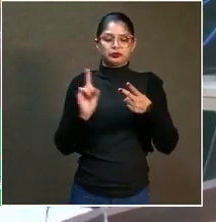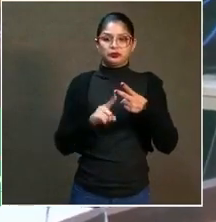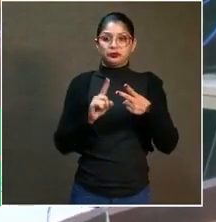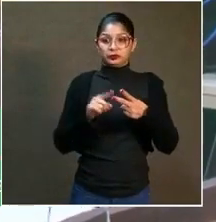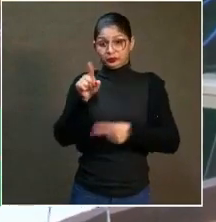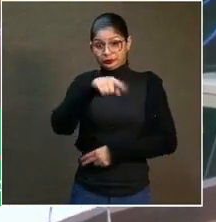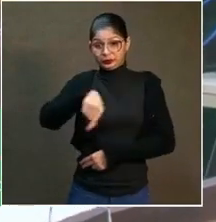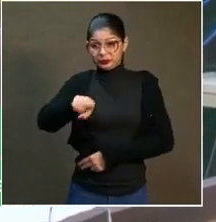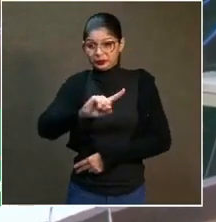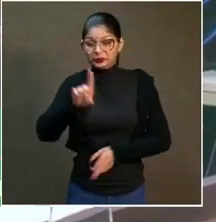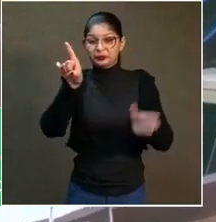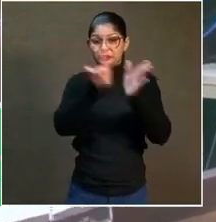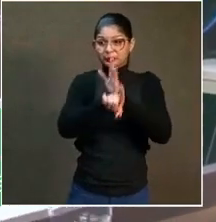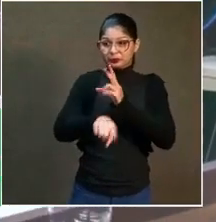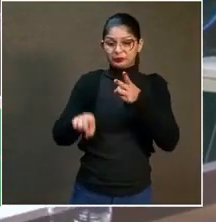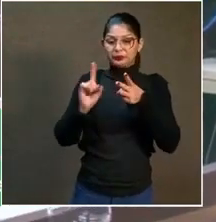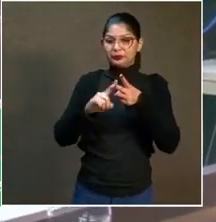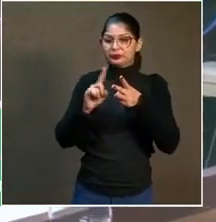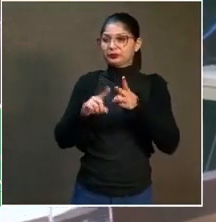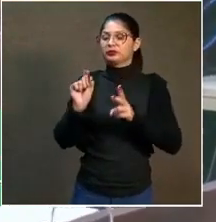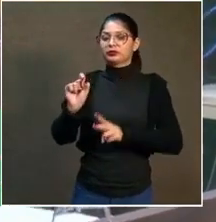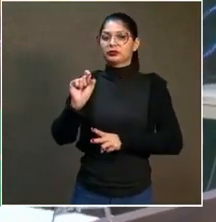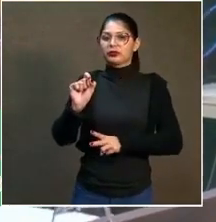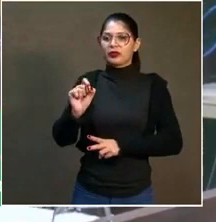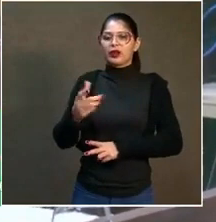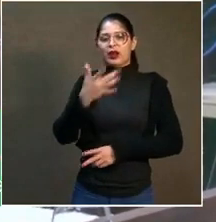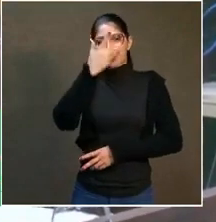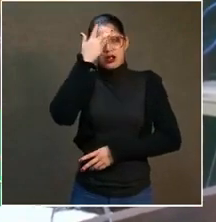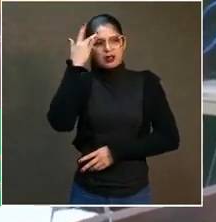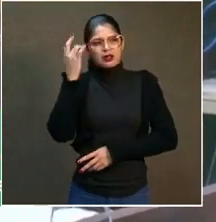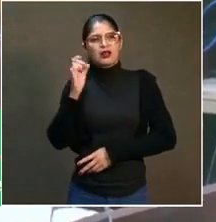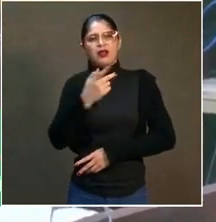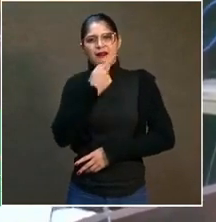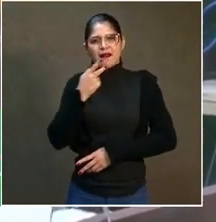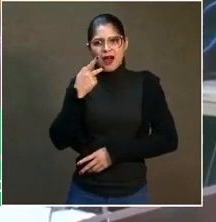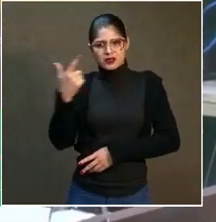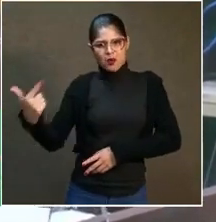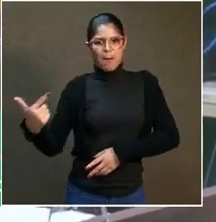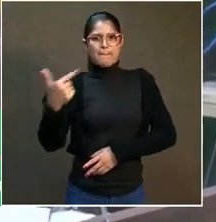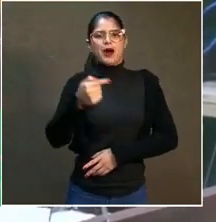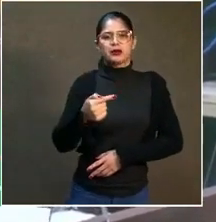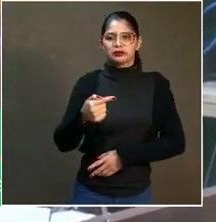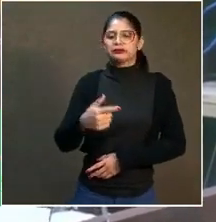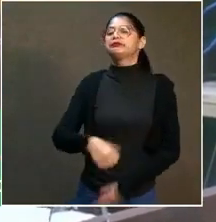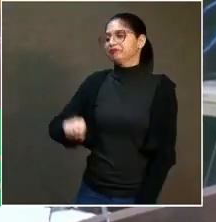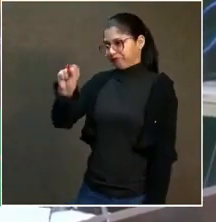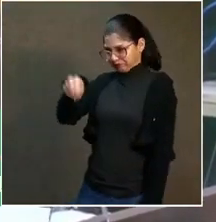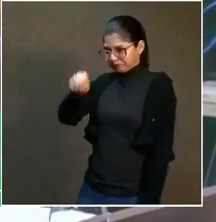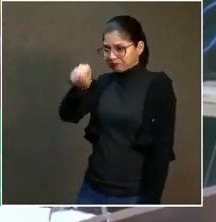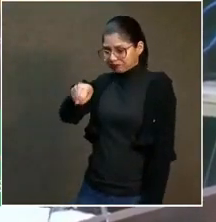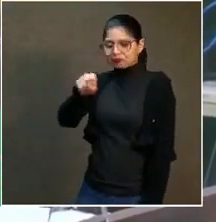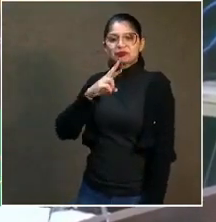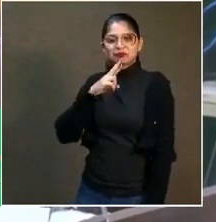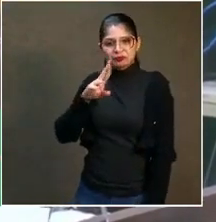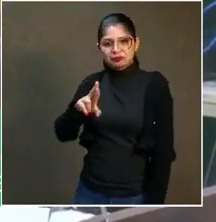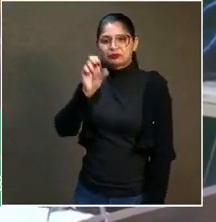Vossas excelências, vai ser perguntado a vossas excelências aqui sobre a autoria. Foi Cássio que disparou? Vocês vão responder que sim,